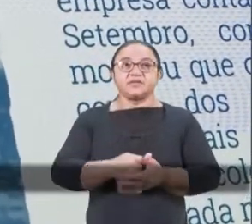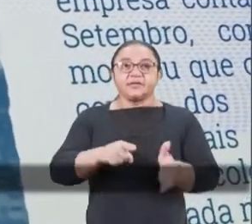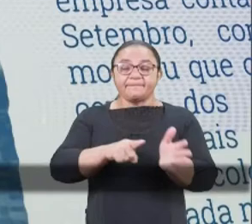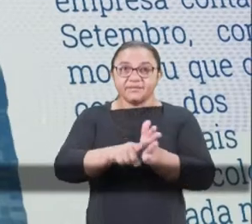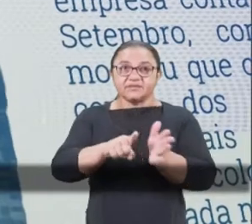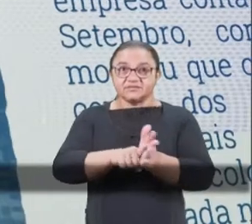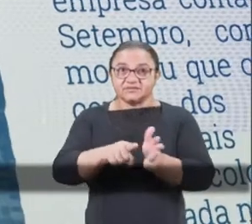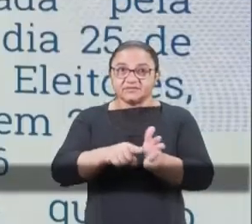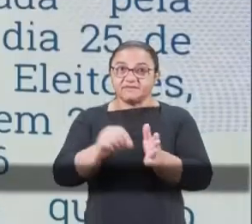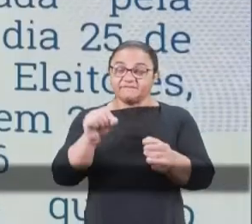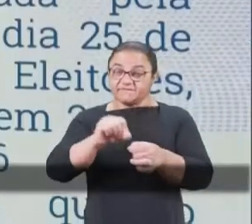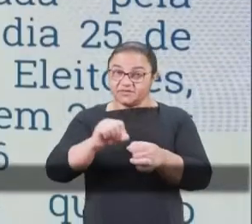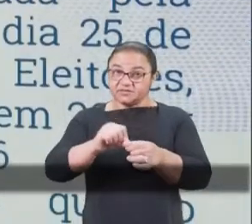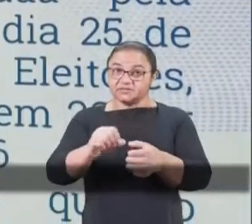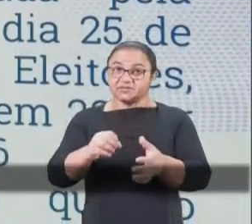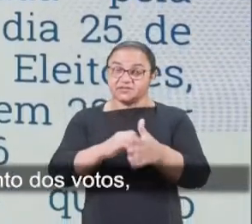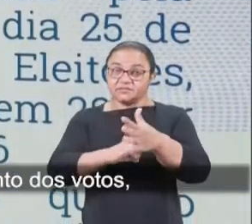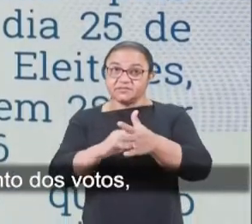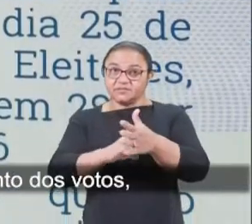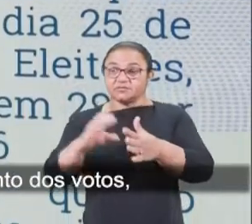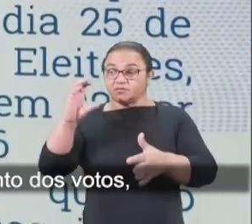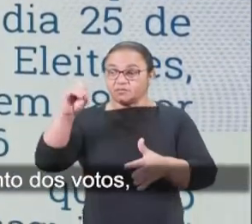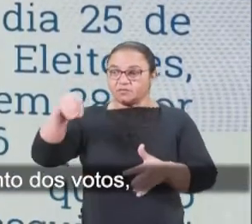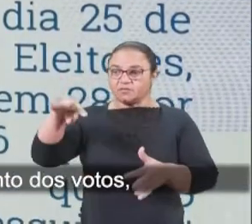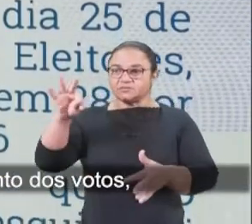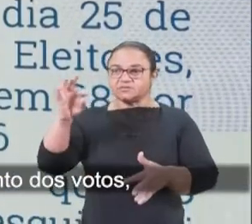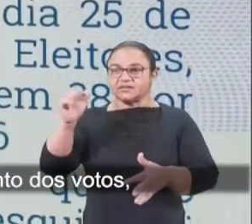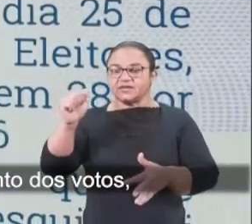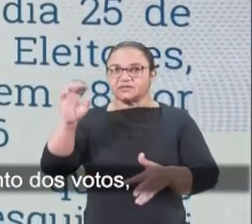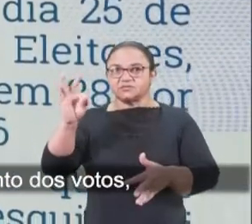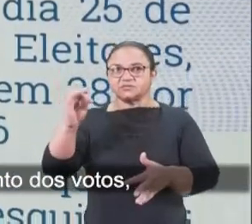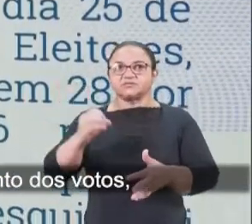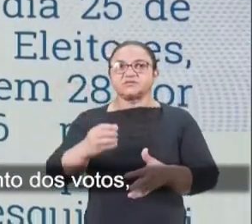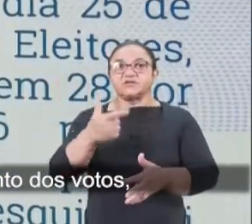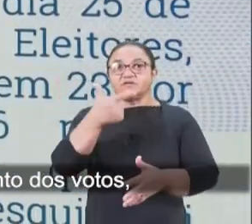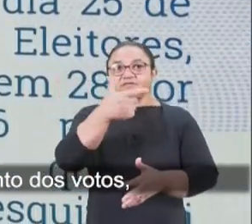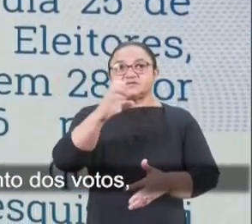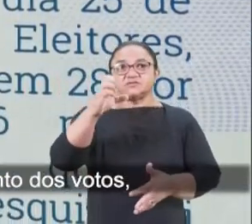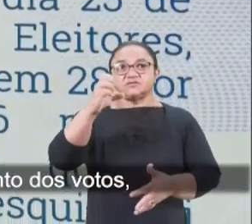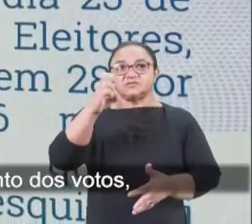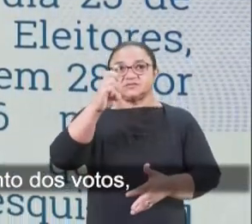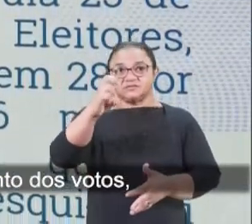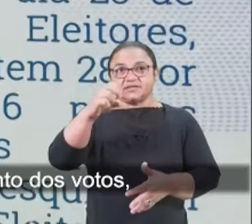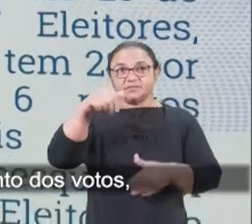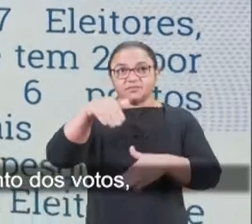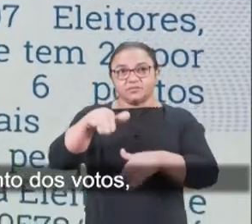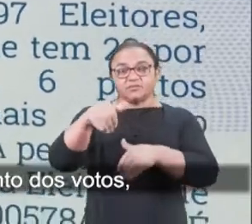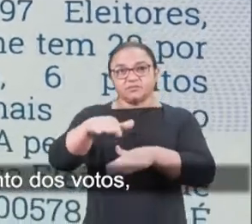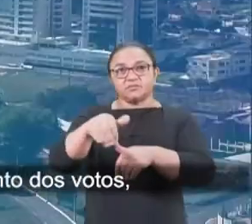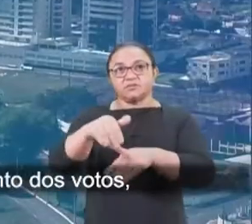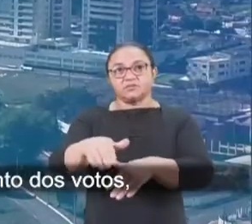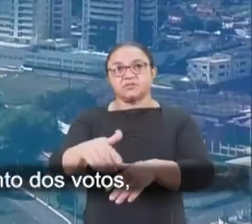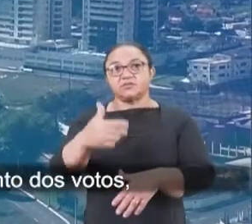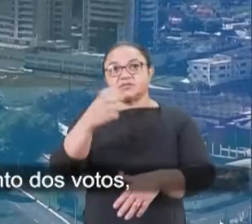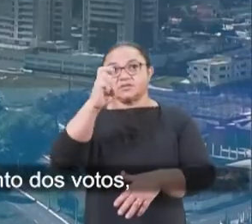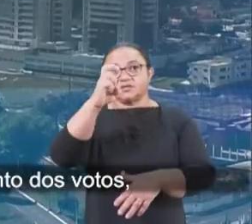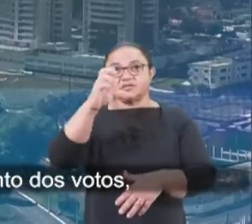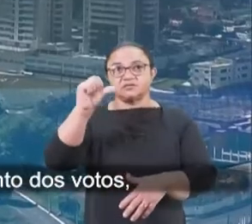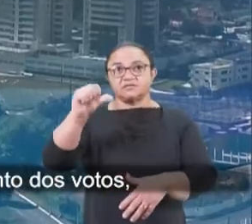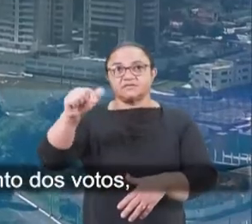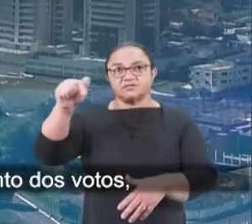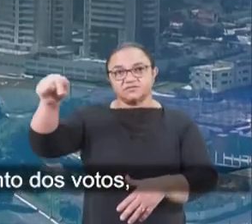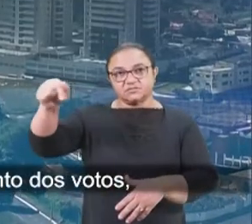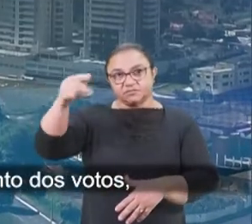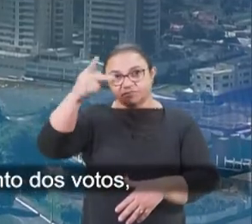e realizada pela empresa Contatos no dia 25 de setembro com 597 eleitores mostrou que Johnny